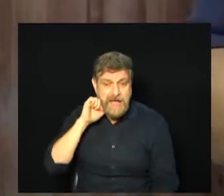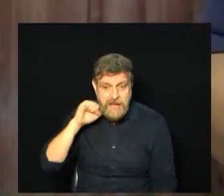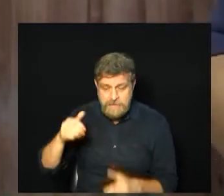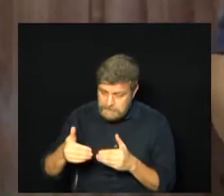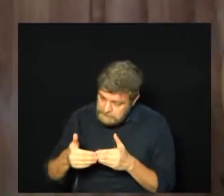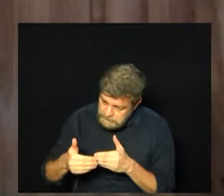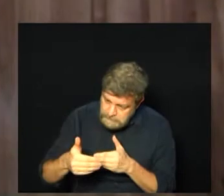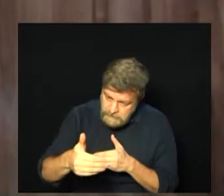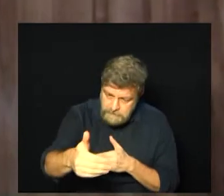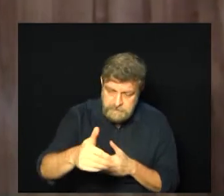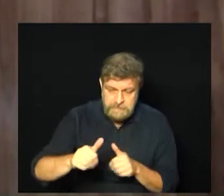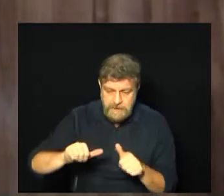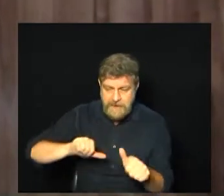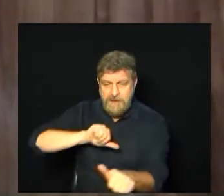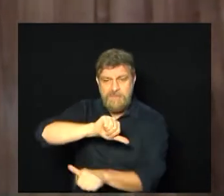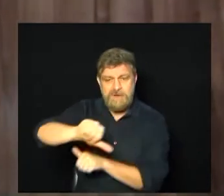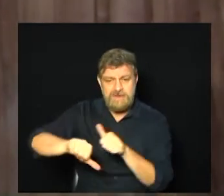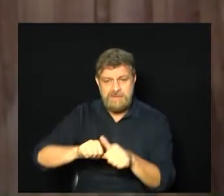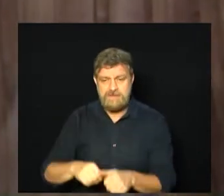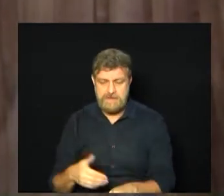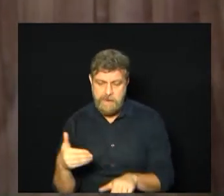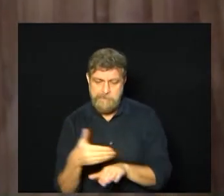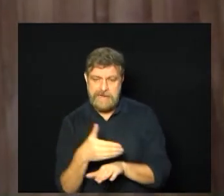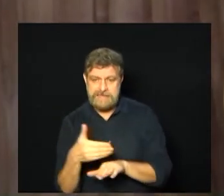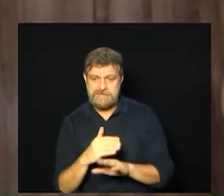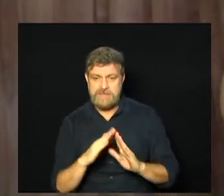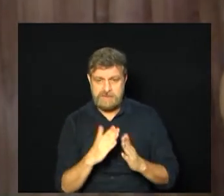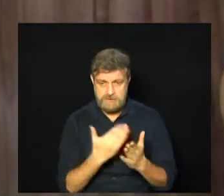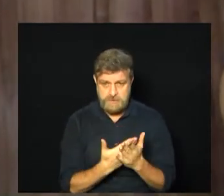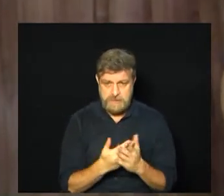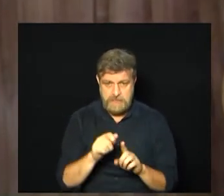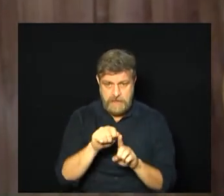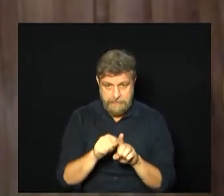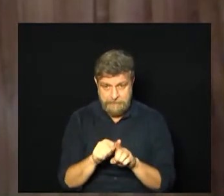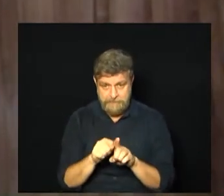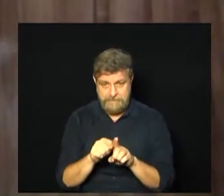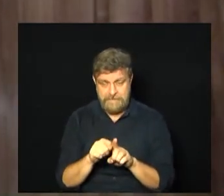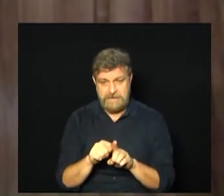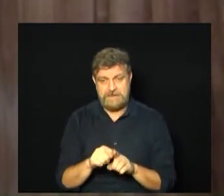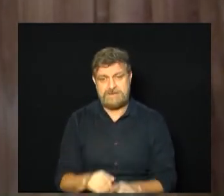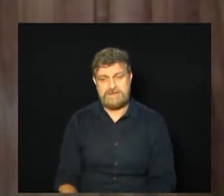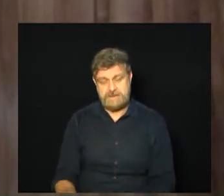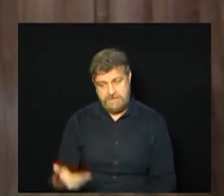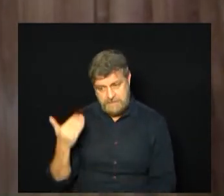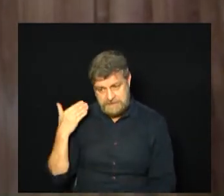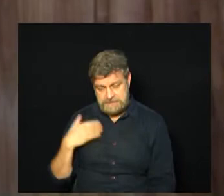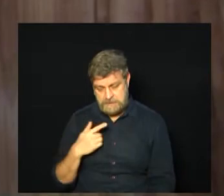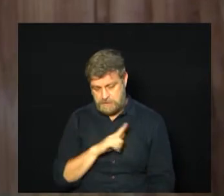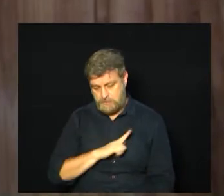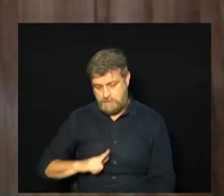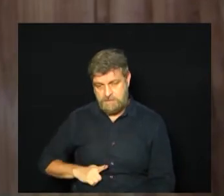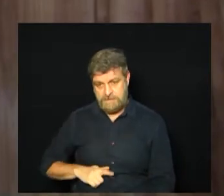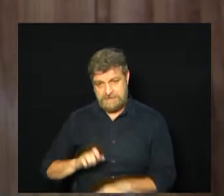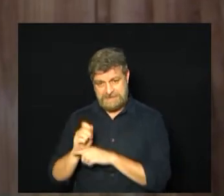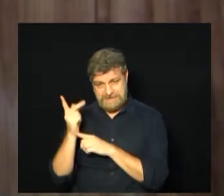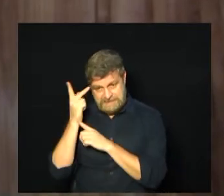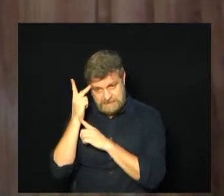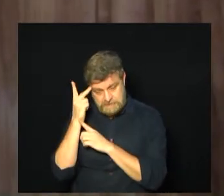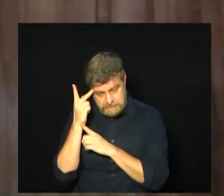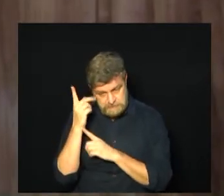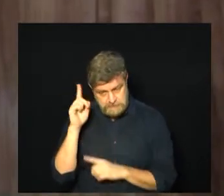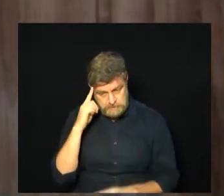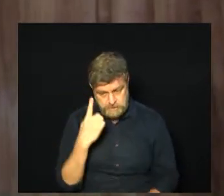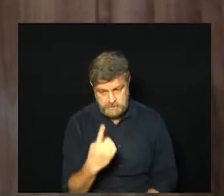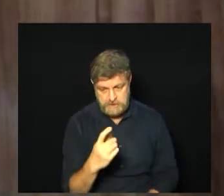um esquema de rodízio das escolas, até que no mês passado houve um anúncio do governo estadual para que no dia 18